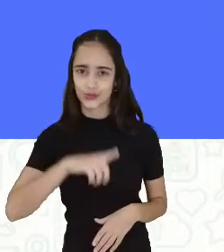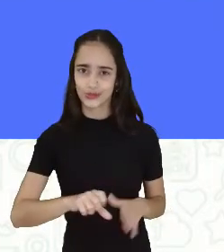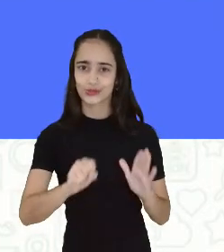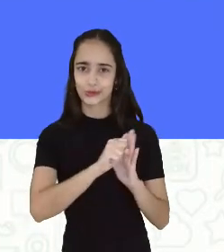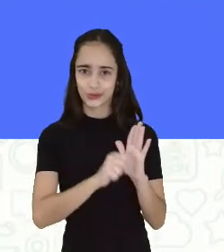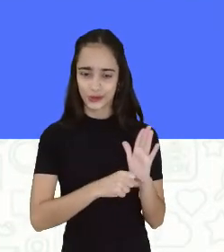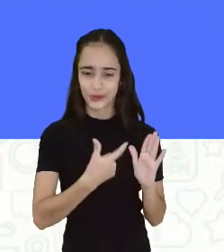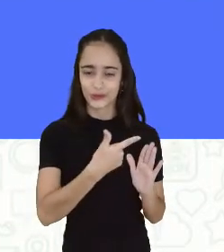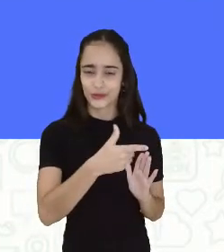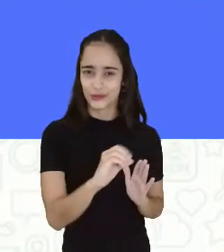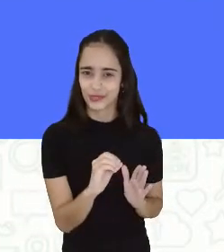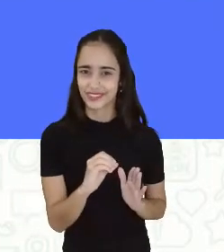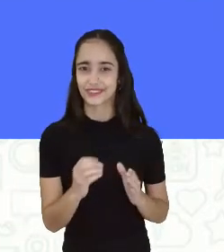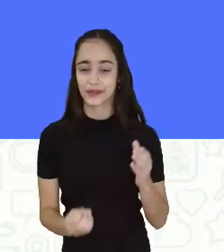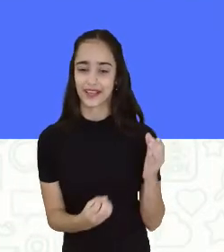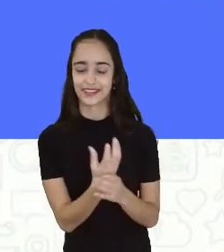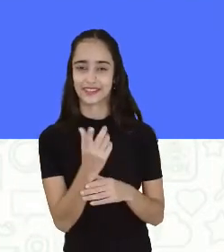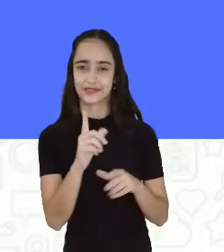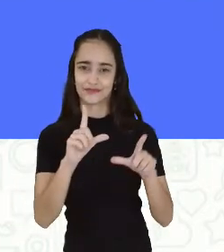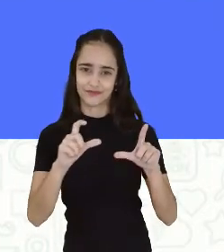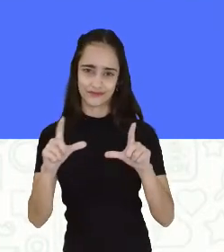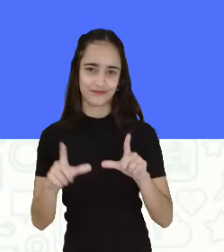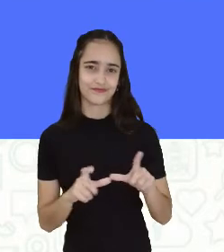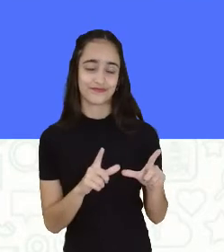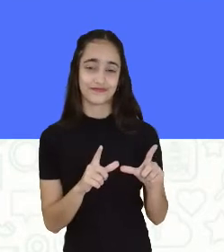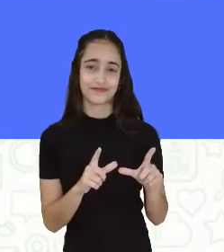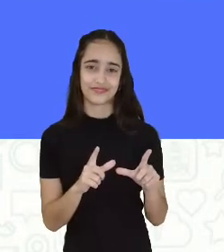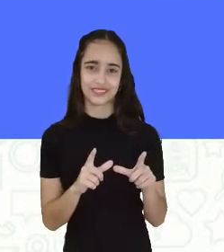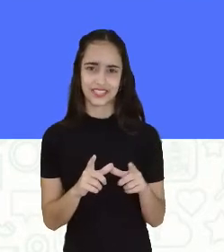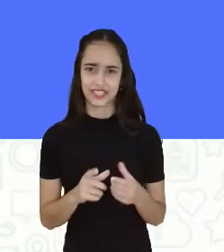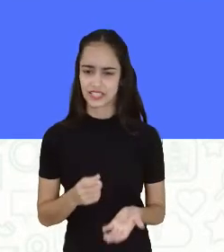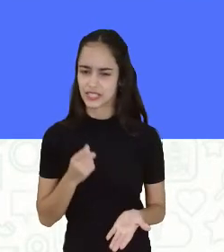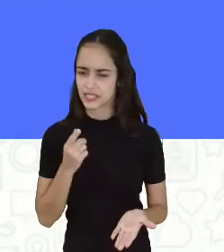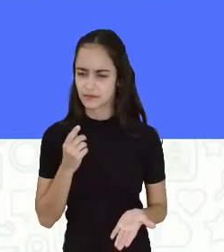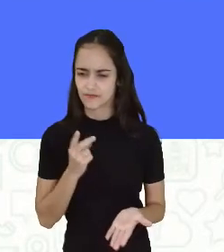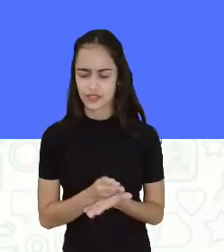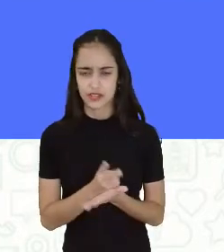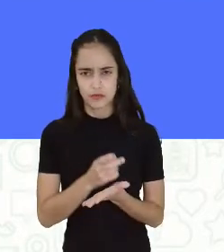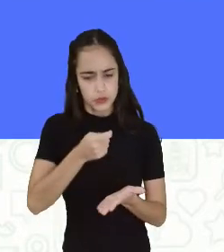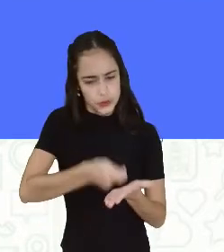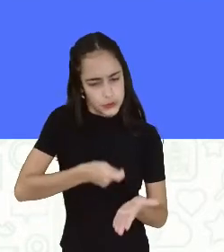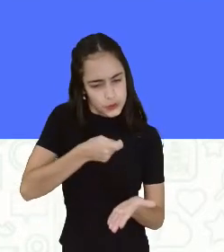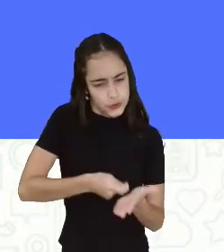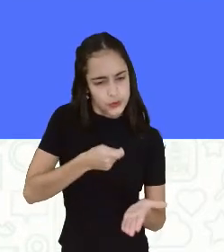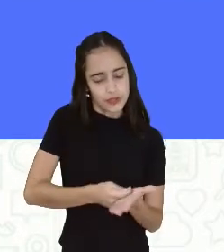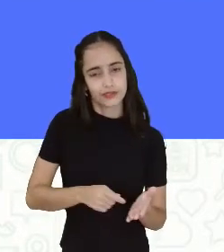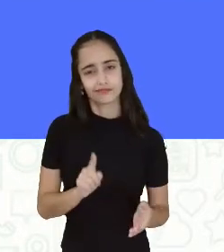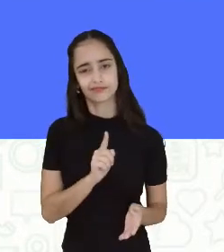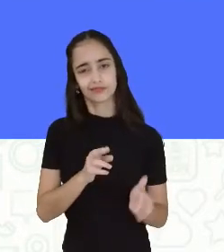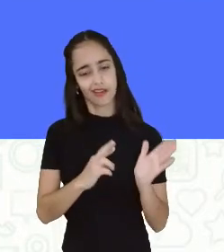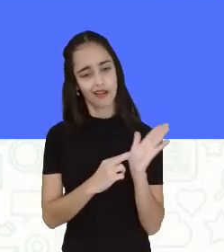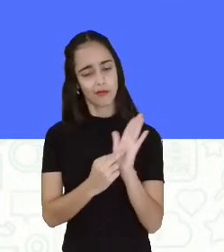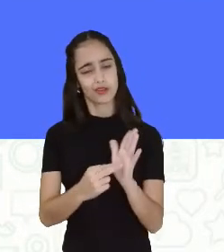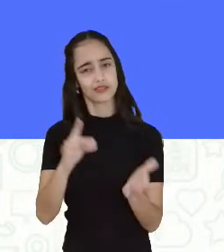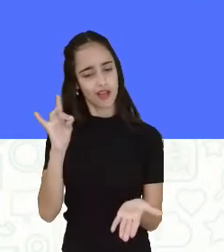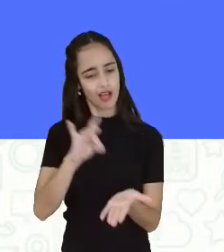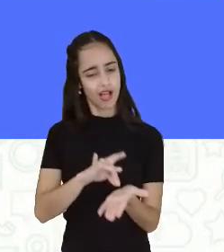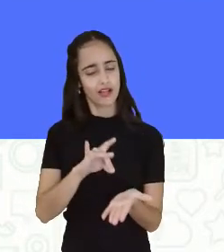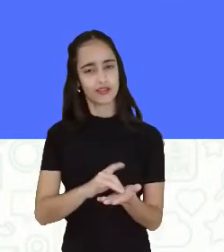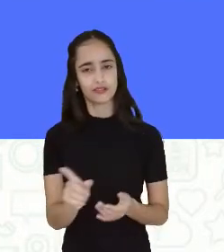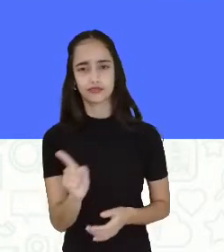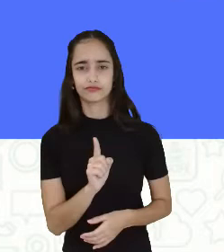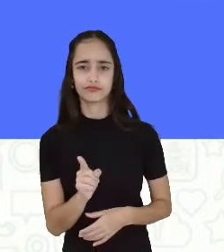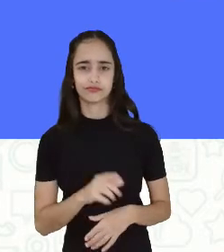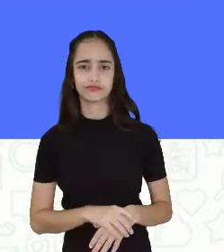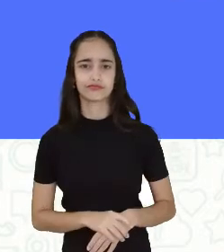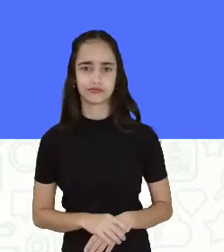a invenção da fotografia de não ser obrigada a representar a nós mesmos nem a realidade nem as outras pessoas